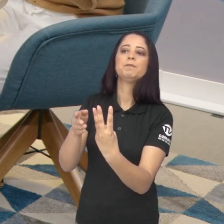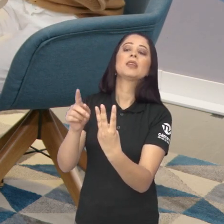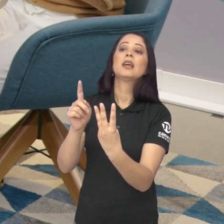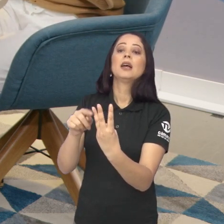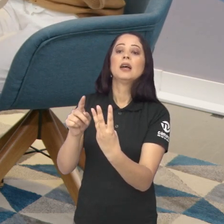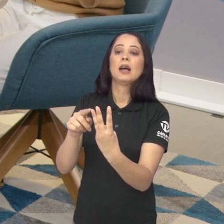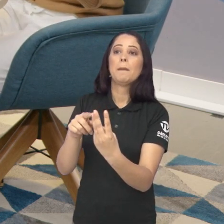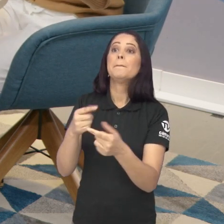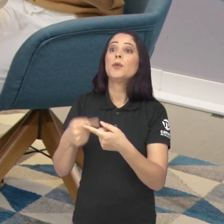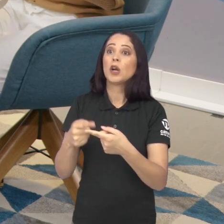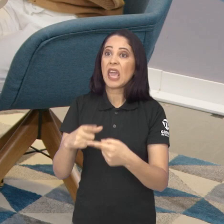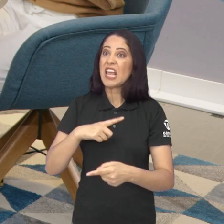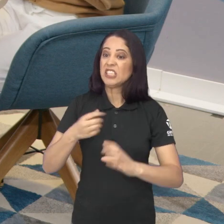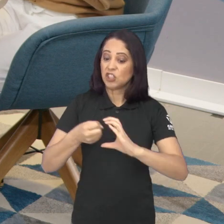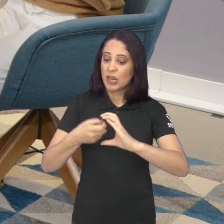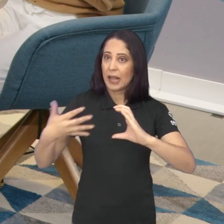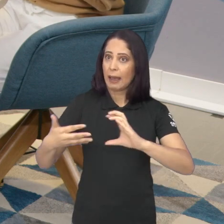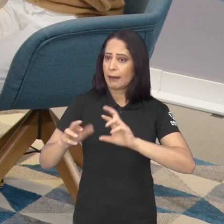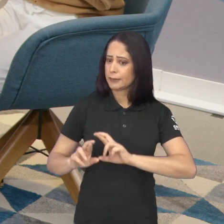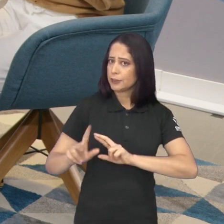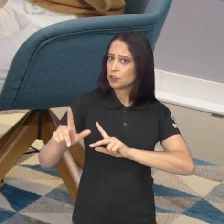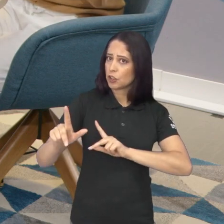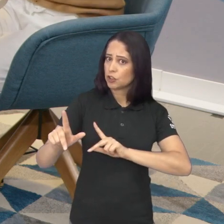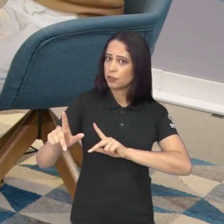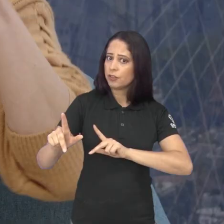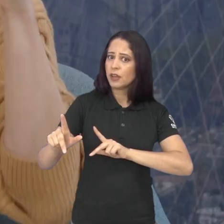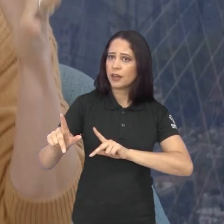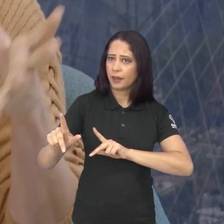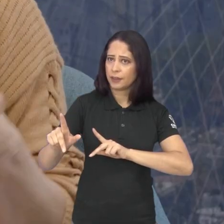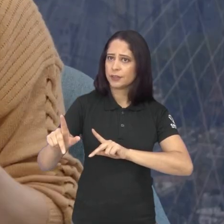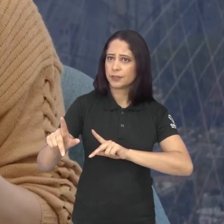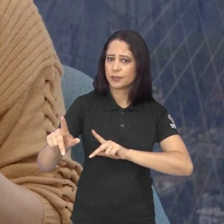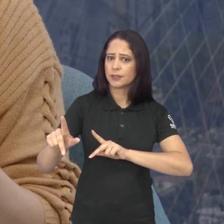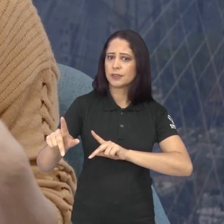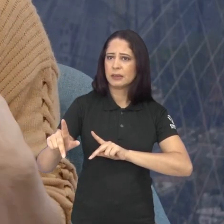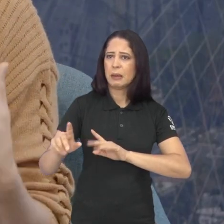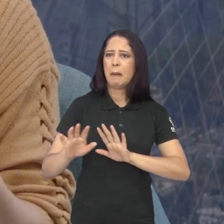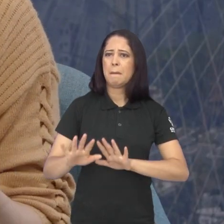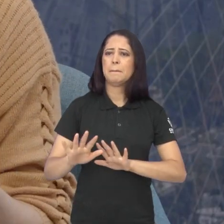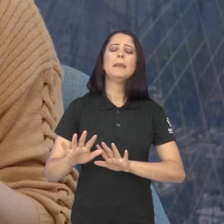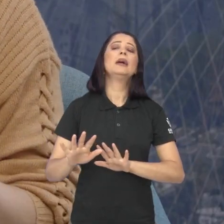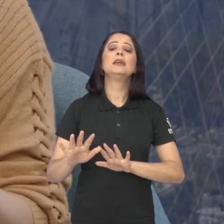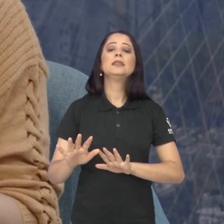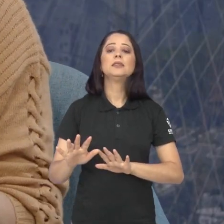pouquinhos, ele apresentava algumas outras características que não eram tão importantes assim pra gente